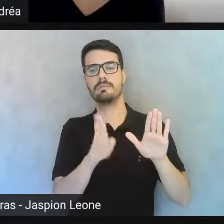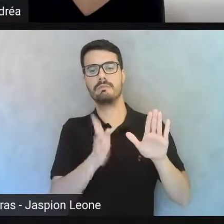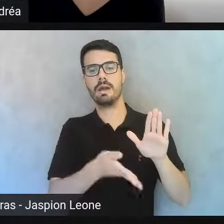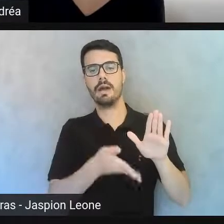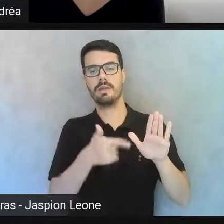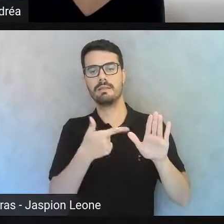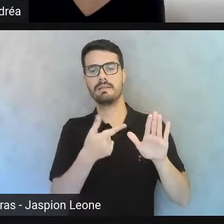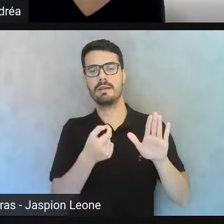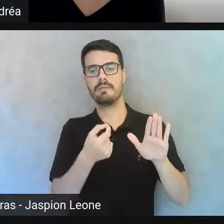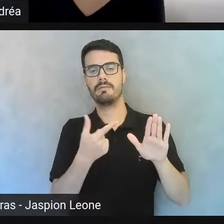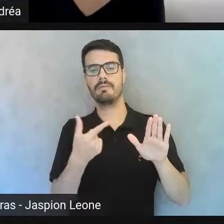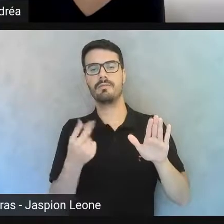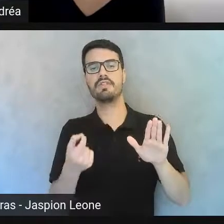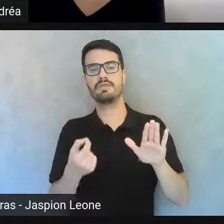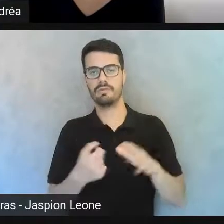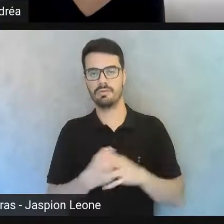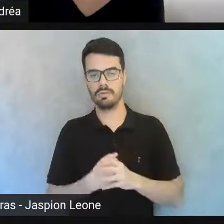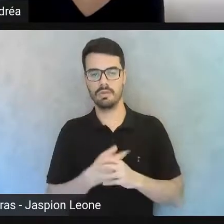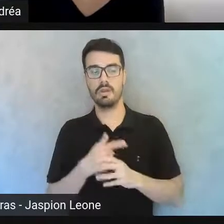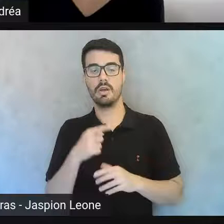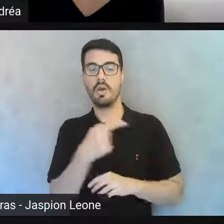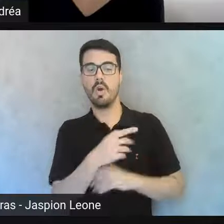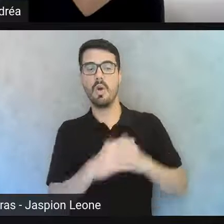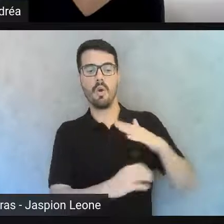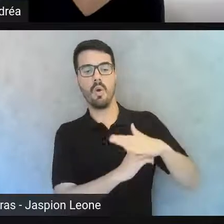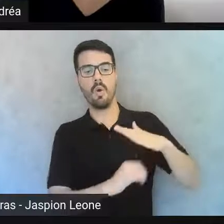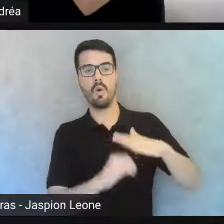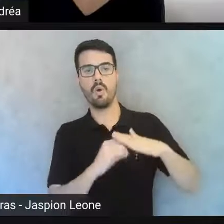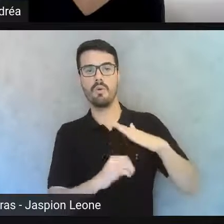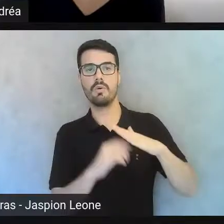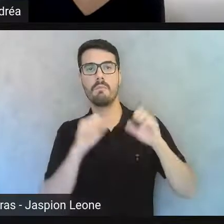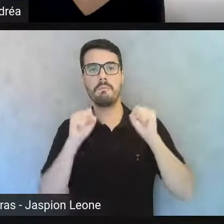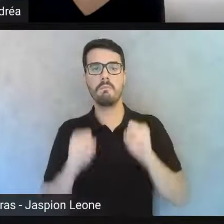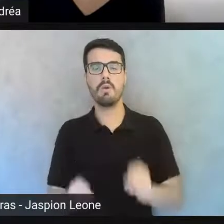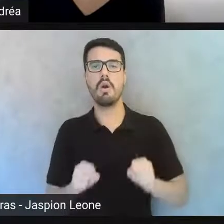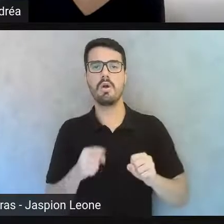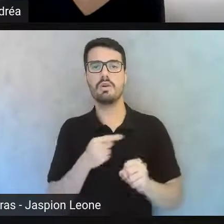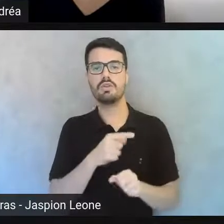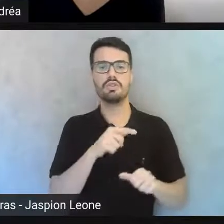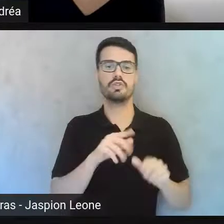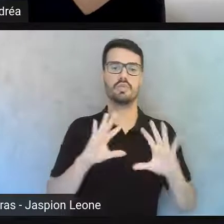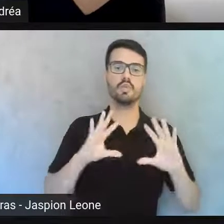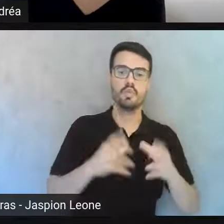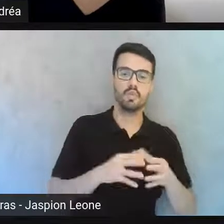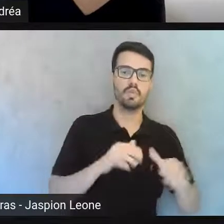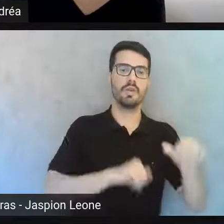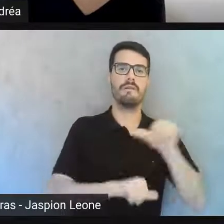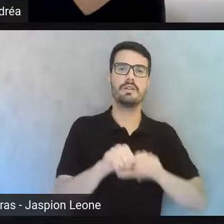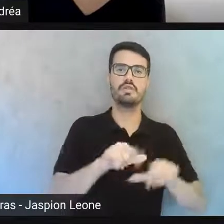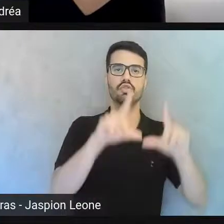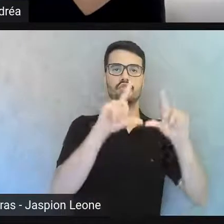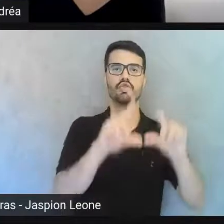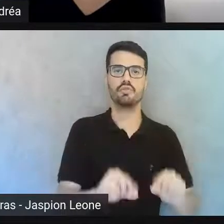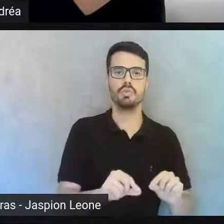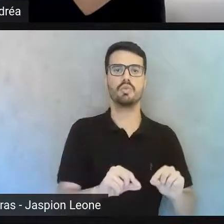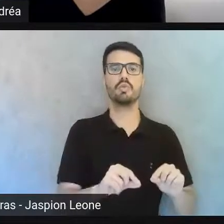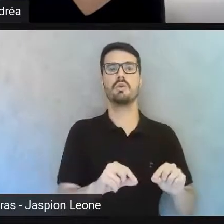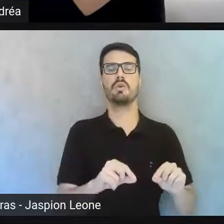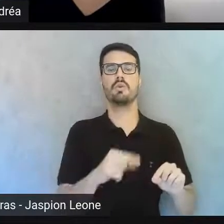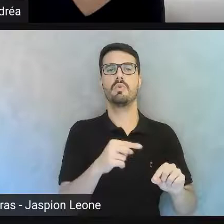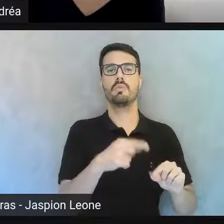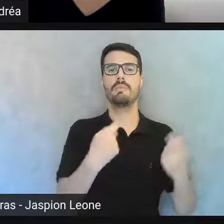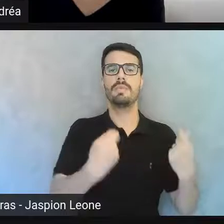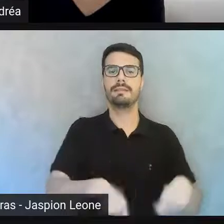Em que o órgão pode ter feito um turno de revezamento, diminuiu a demanda de determinado serviço, e